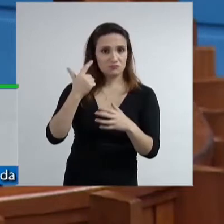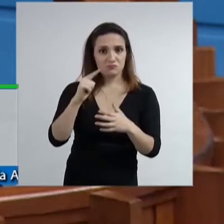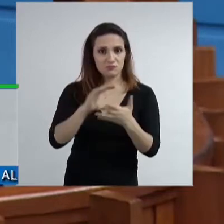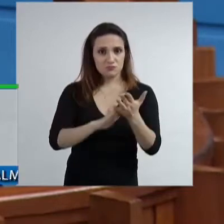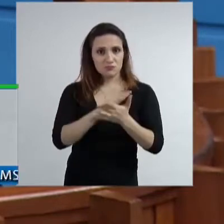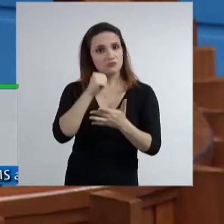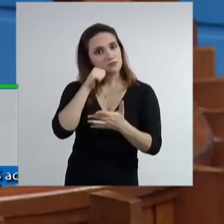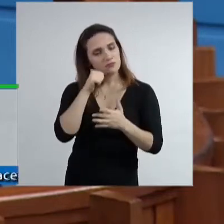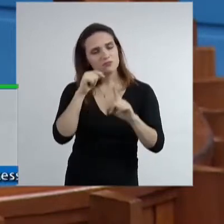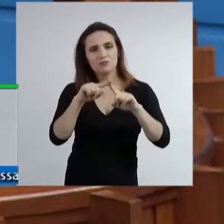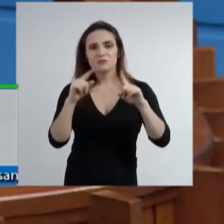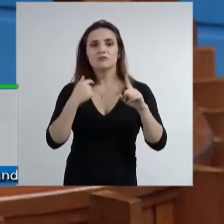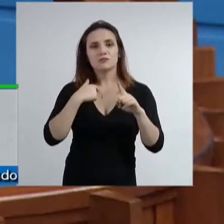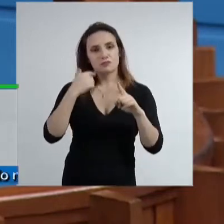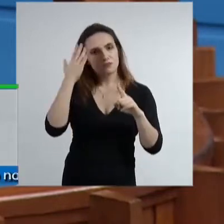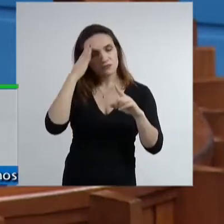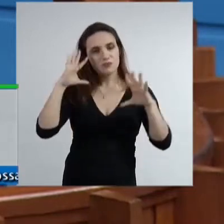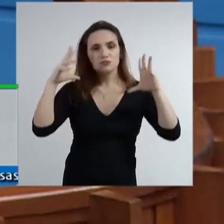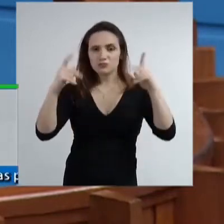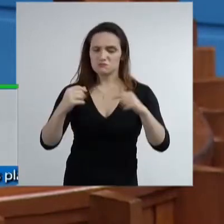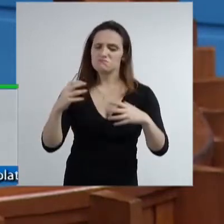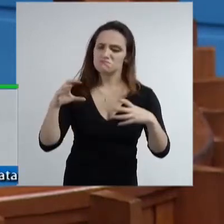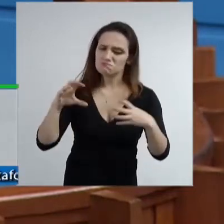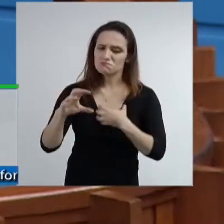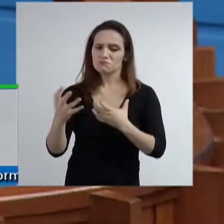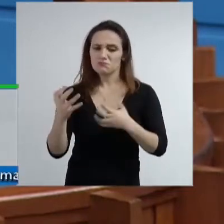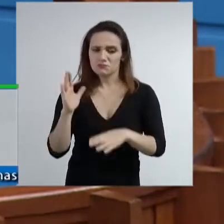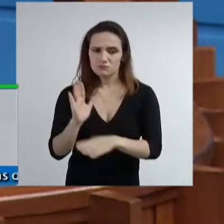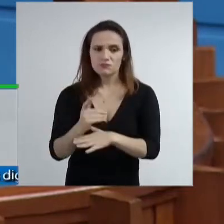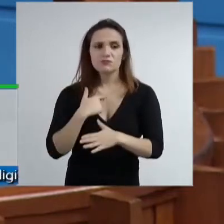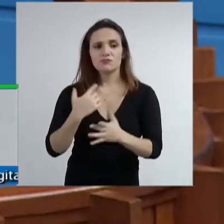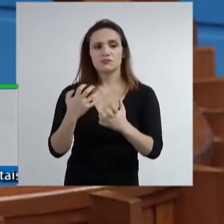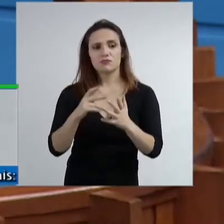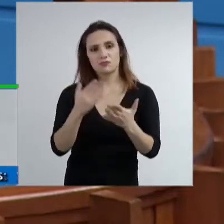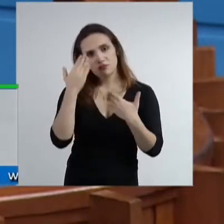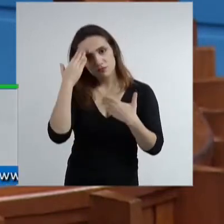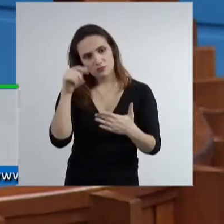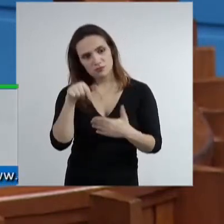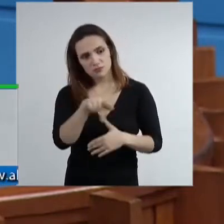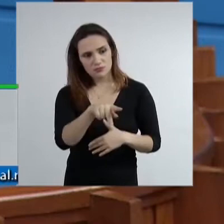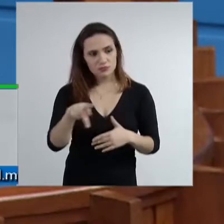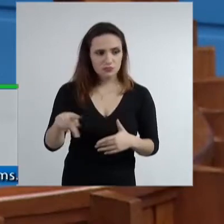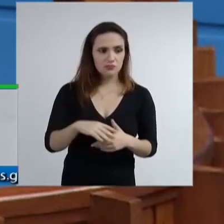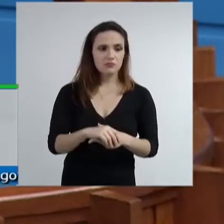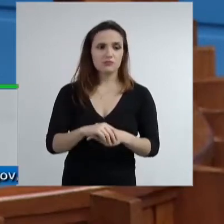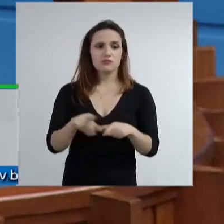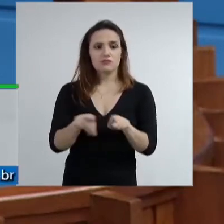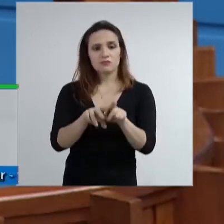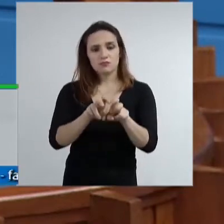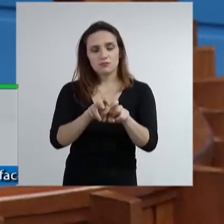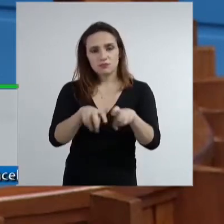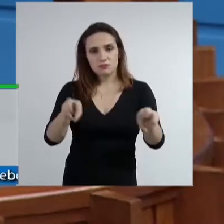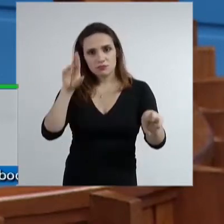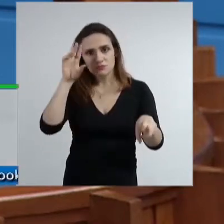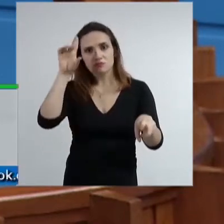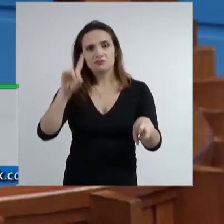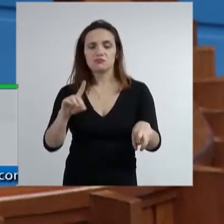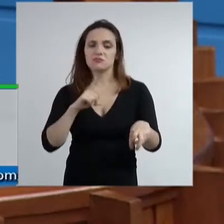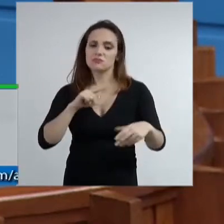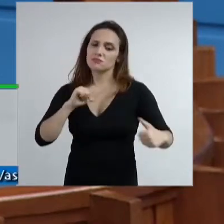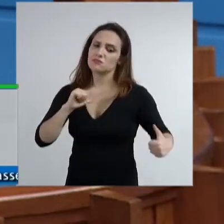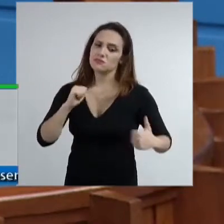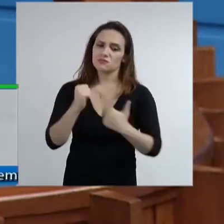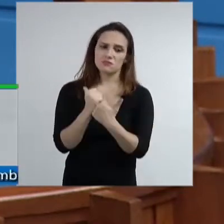sensibilizam por essa questão. E já quero aqui registrar o agradecimento ao presidente dessa casa, à mesa diretora, que está dando todo o apoio para que